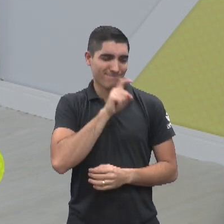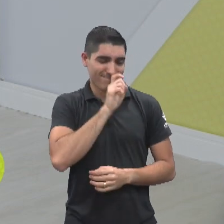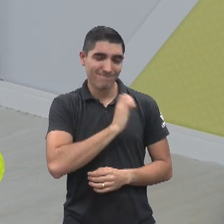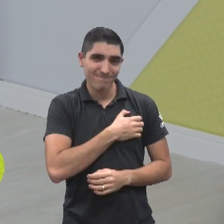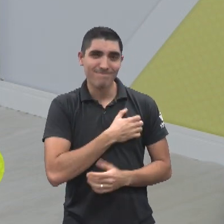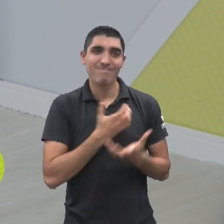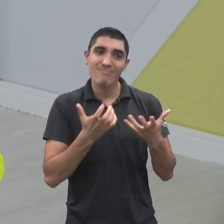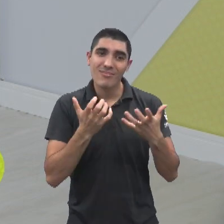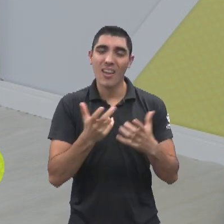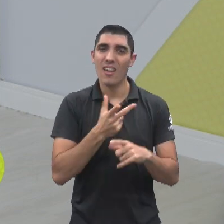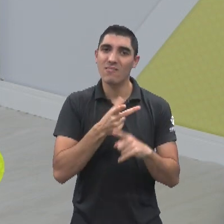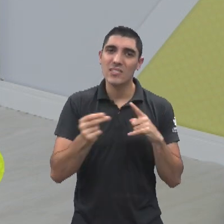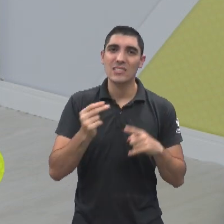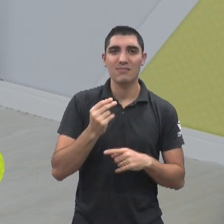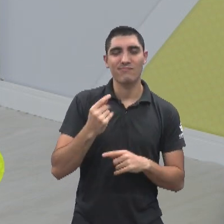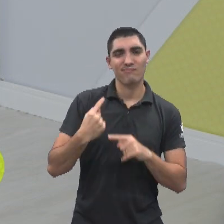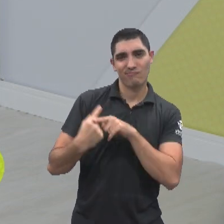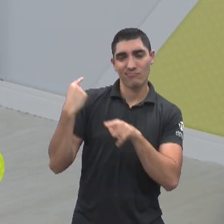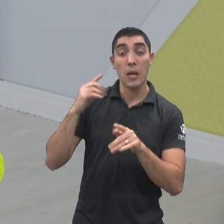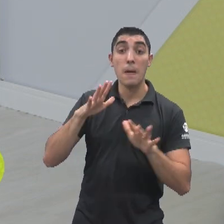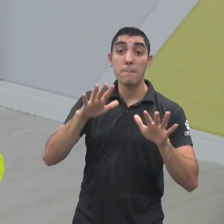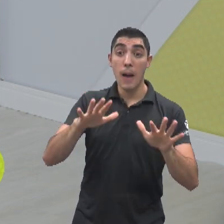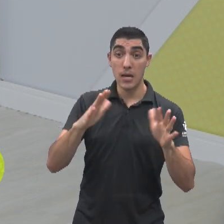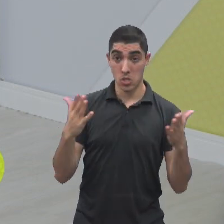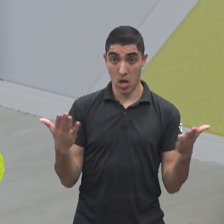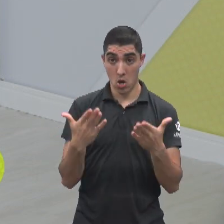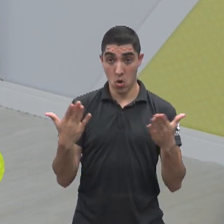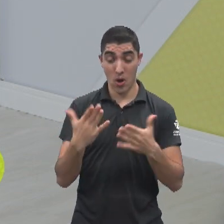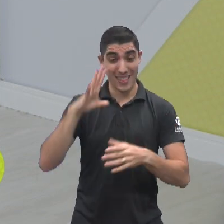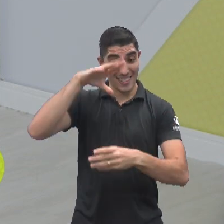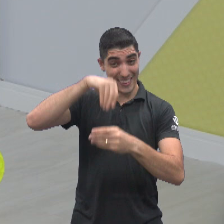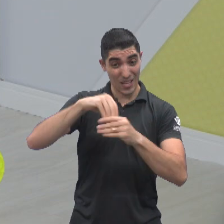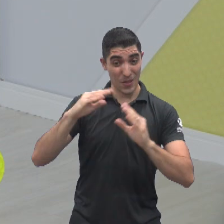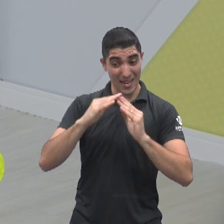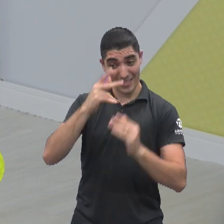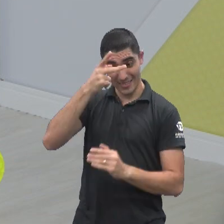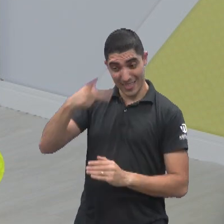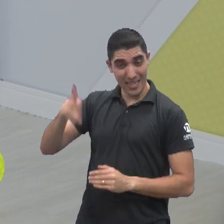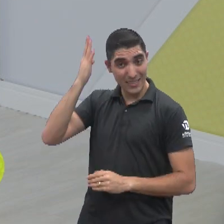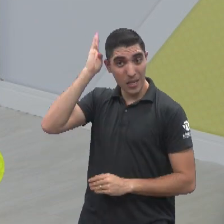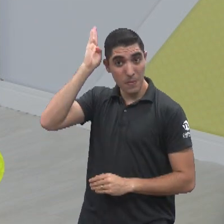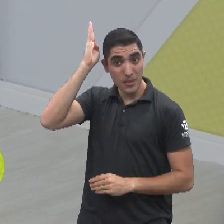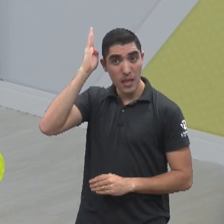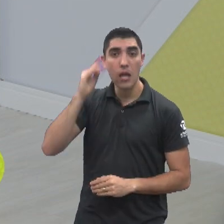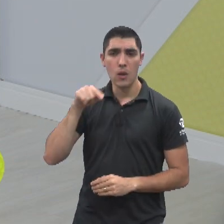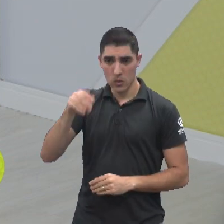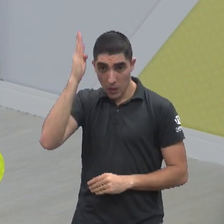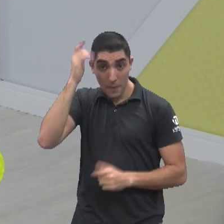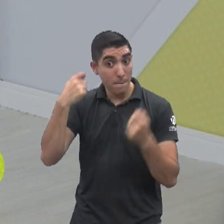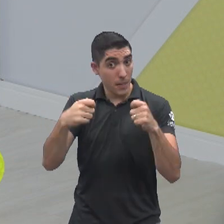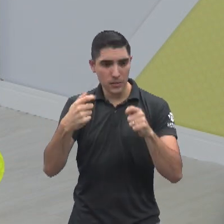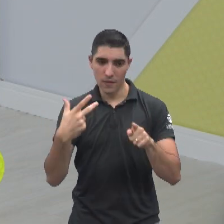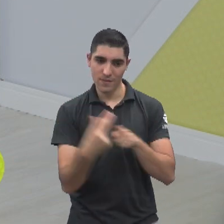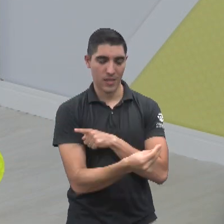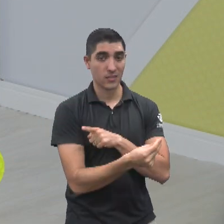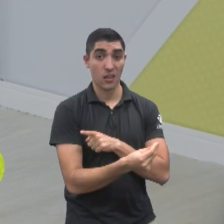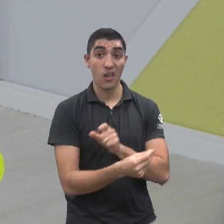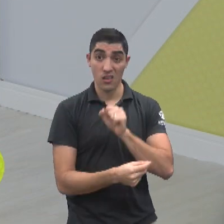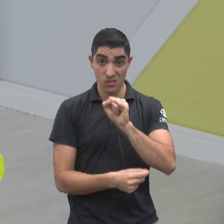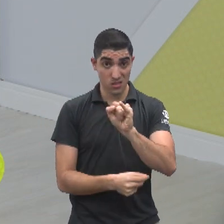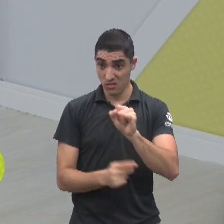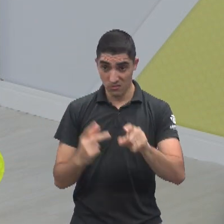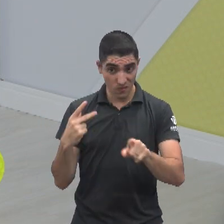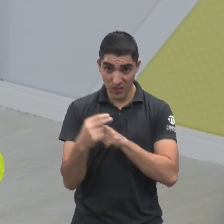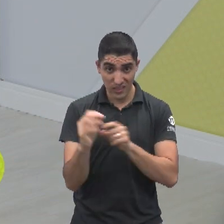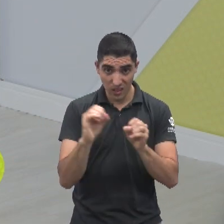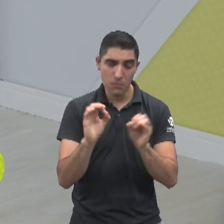uma vitória. Em contrapartida, o jogo agora sendo em Taubaté, o Taubaté sabe também que precisa vencer o jogo, porque senão, obrigatoriamente,